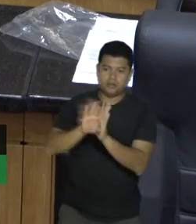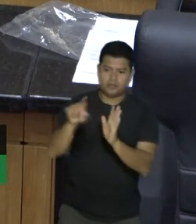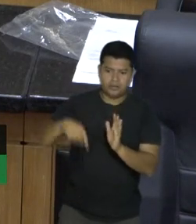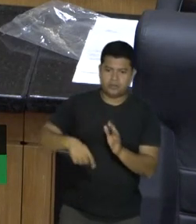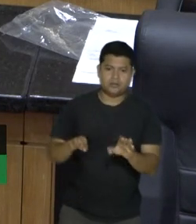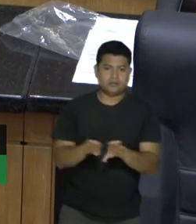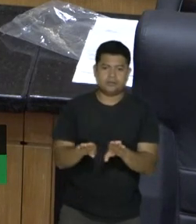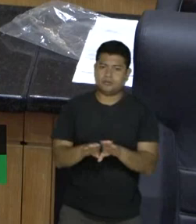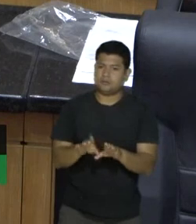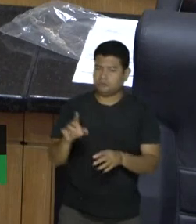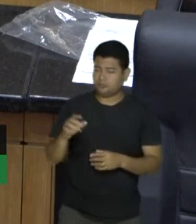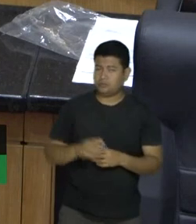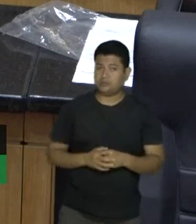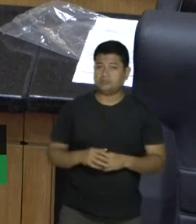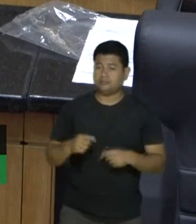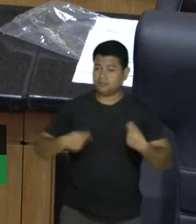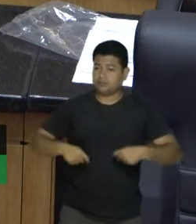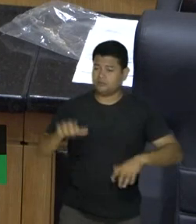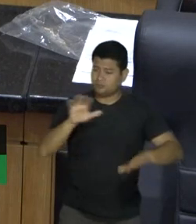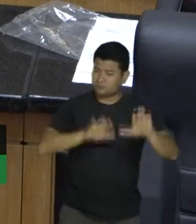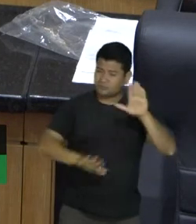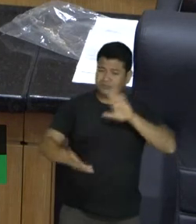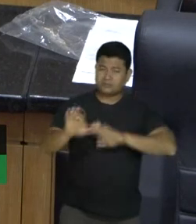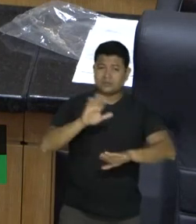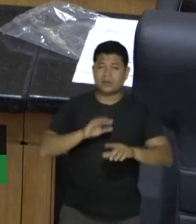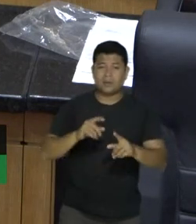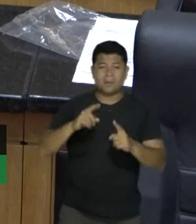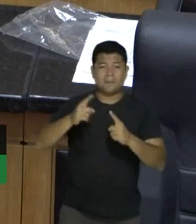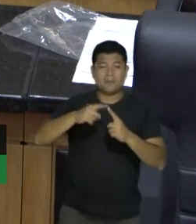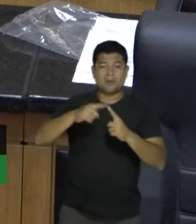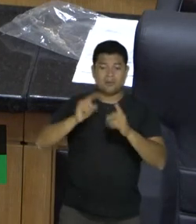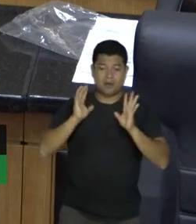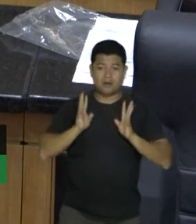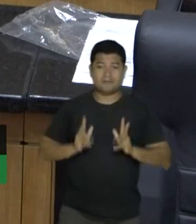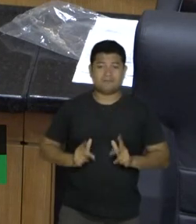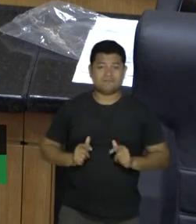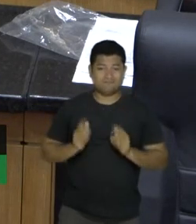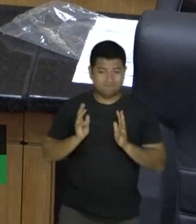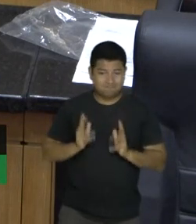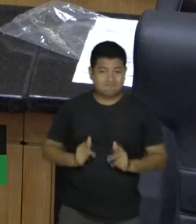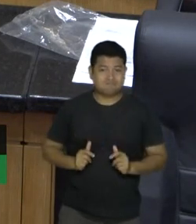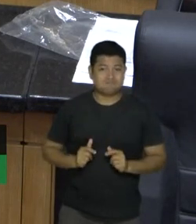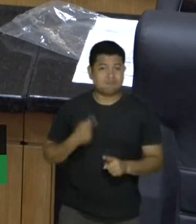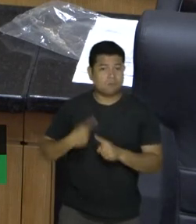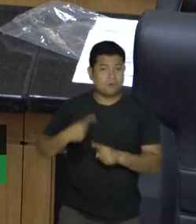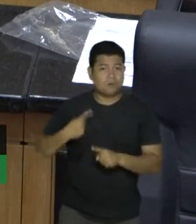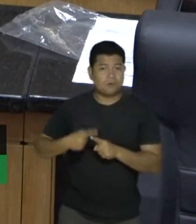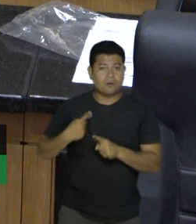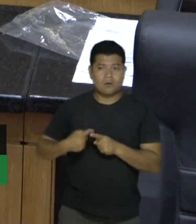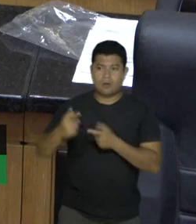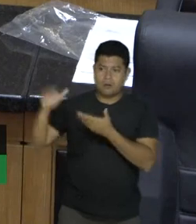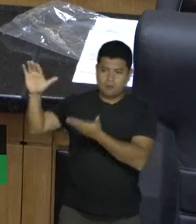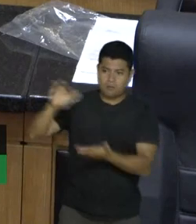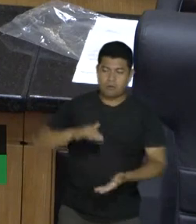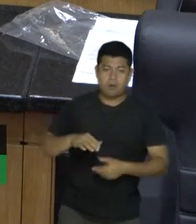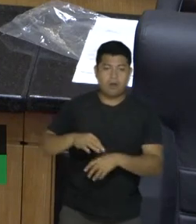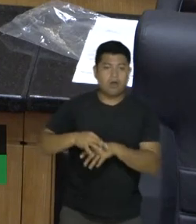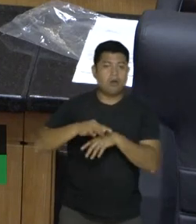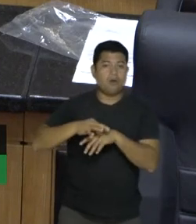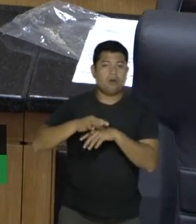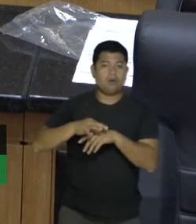cuidado primeiro com a sanidade porque essas importações de alimentos de outros países